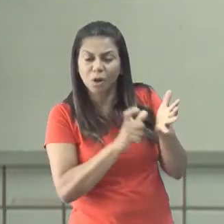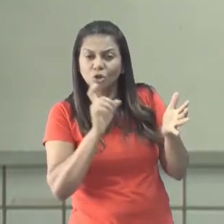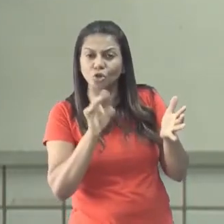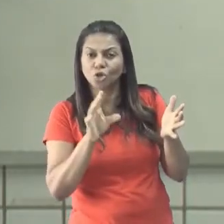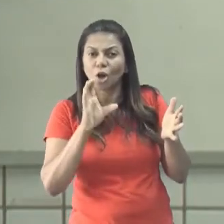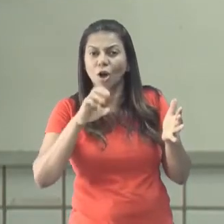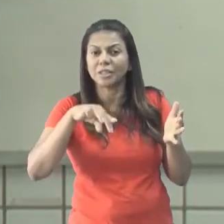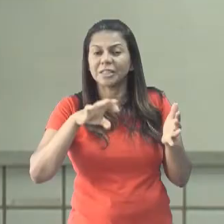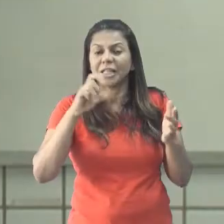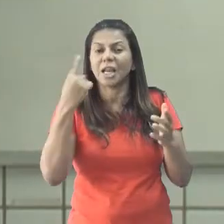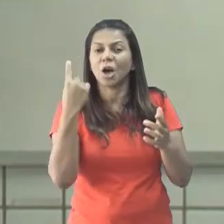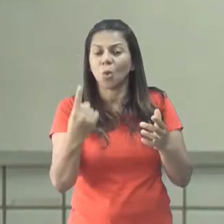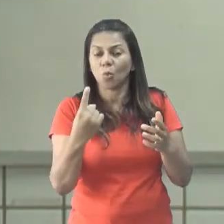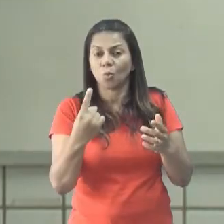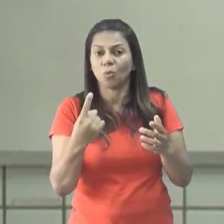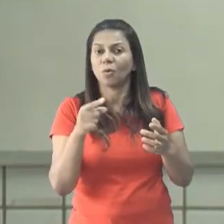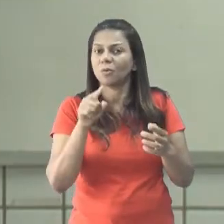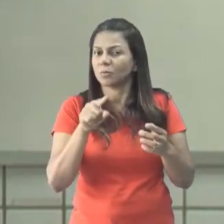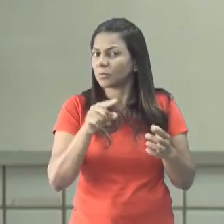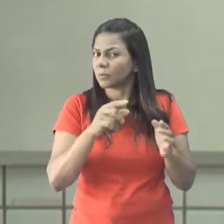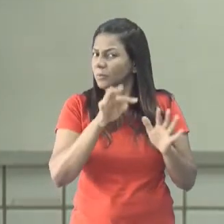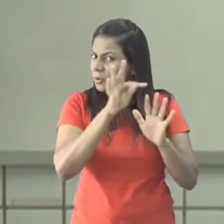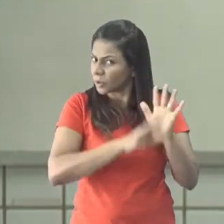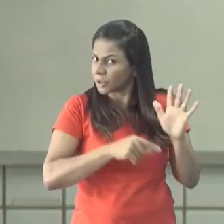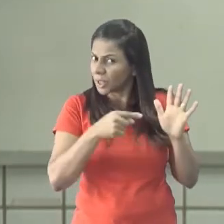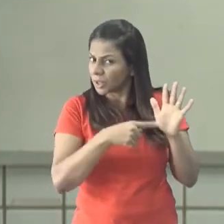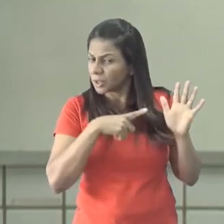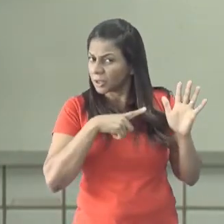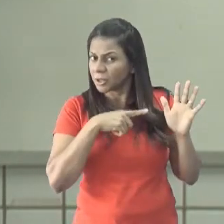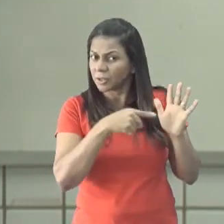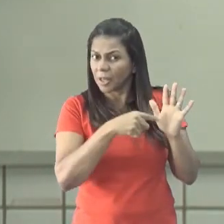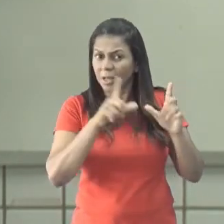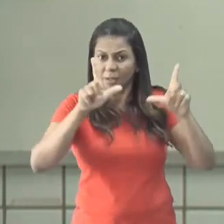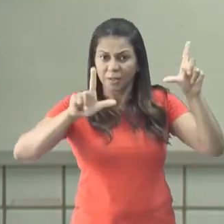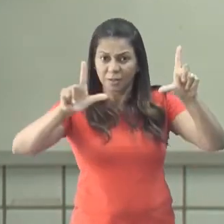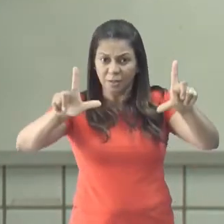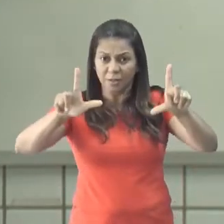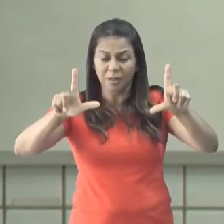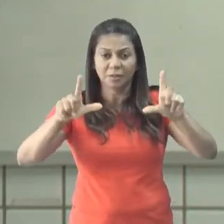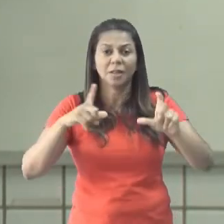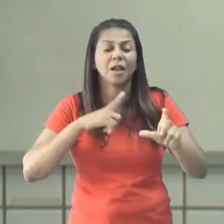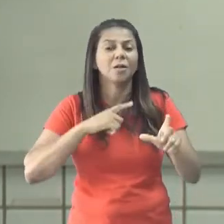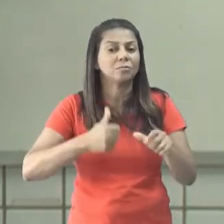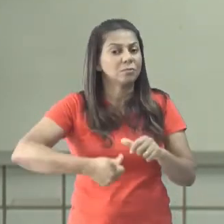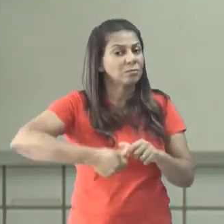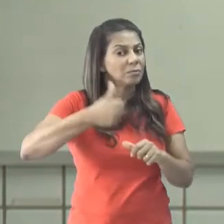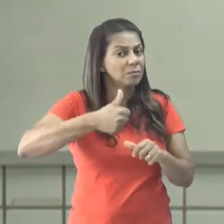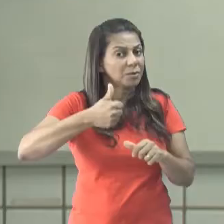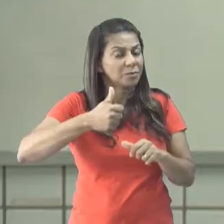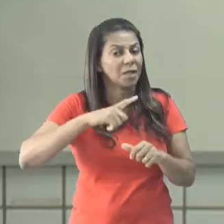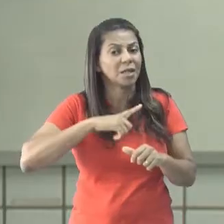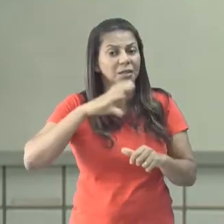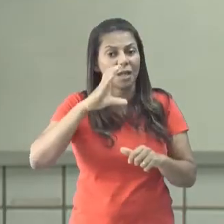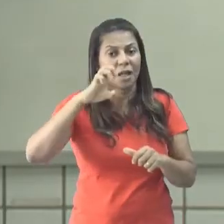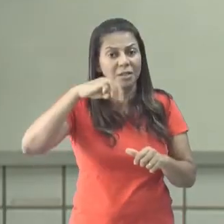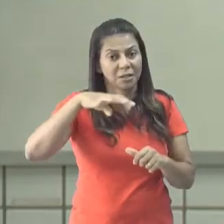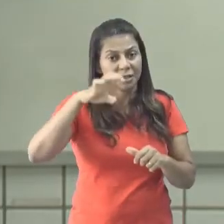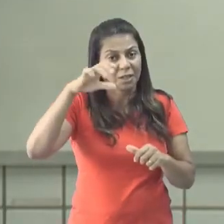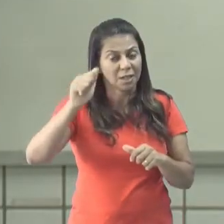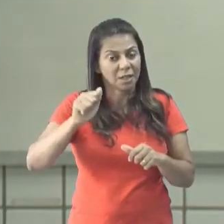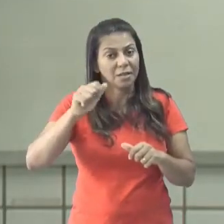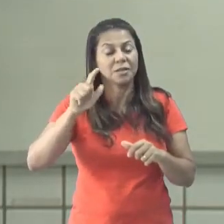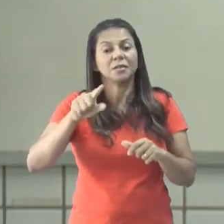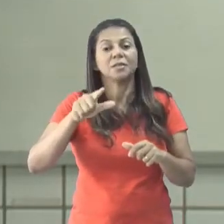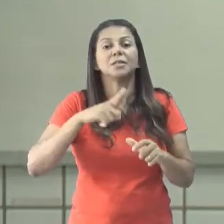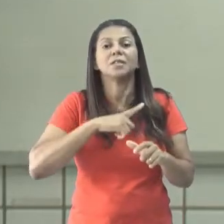1. Então você veja que esse texto que está aqui na tela, primeiramente apareceu antes a cena, e aqui tem